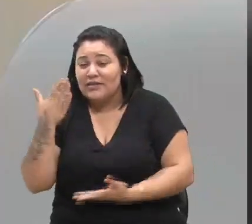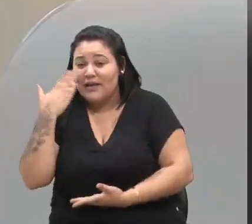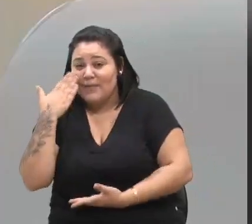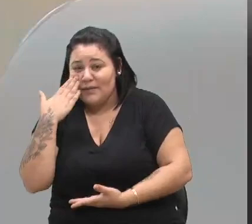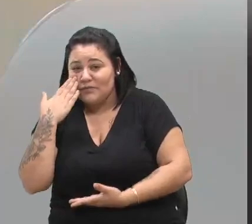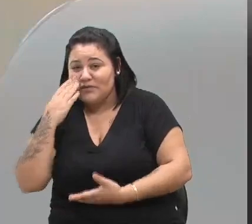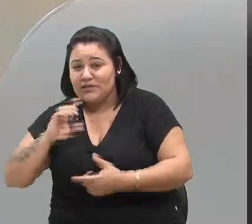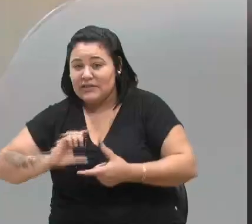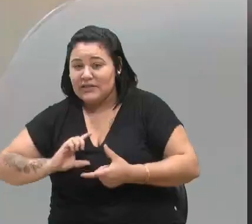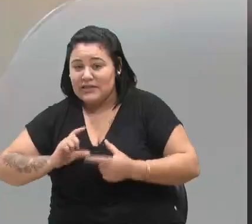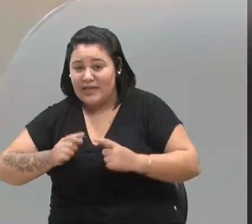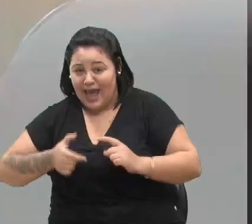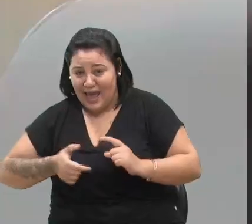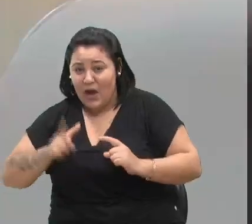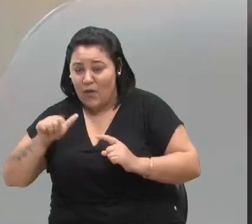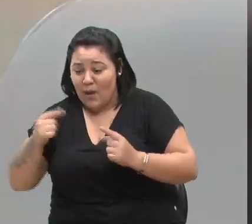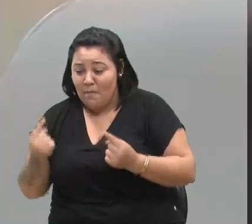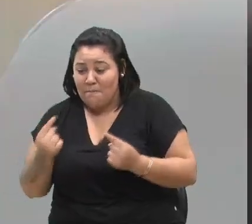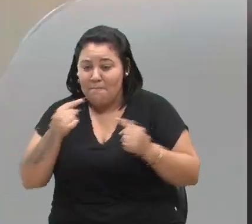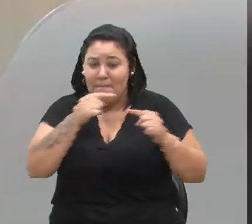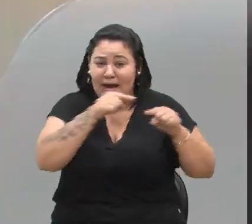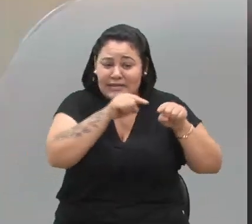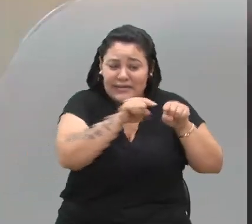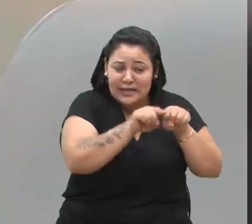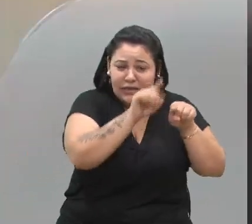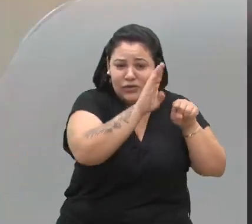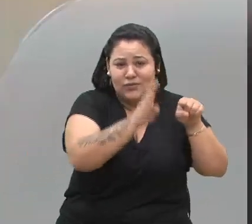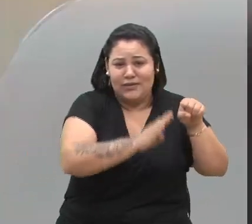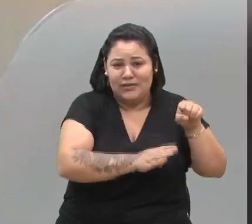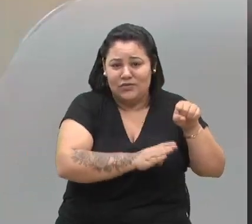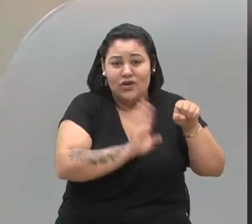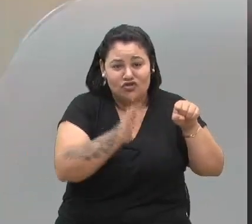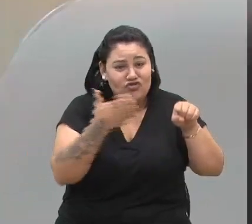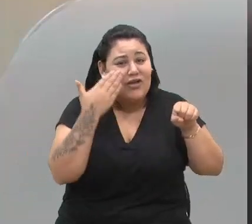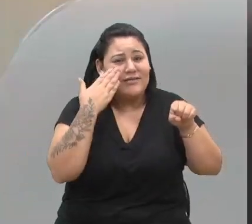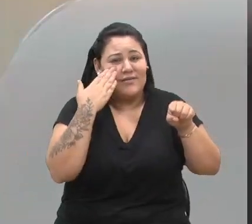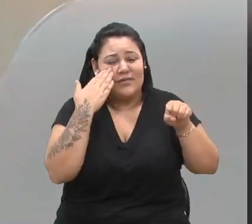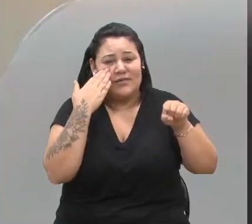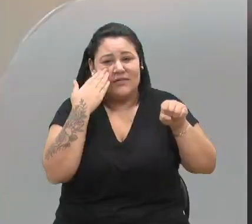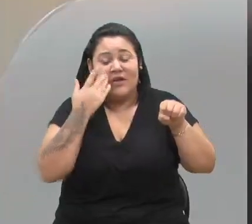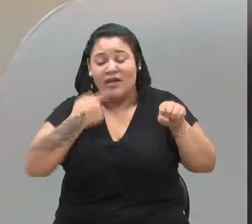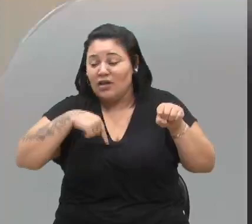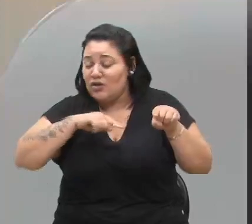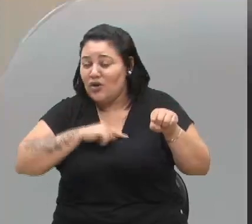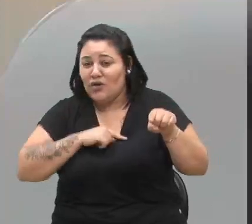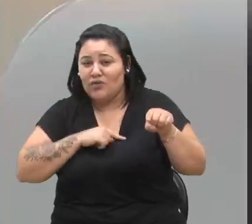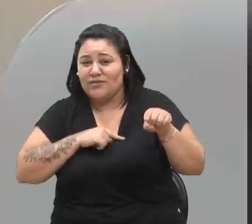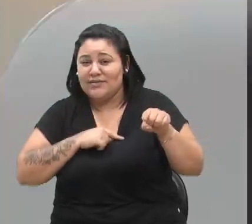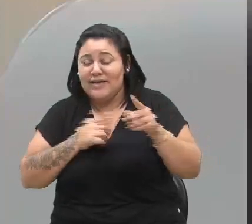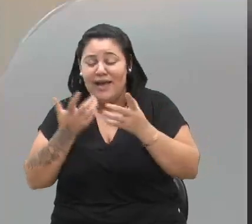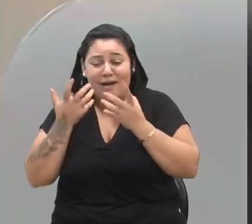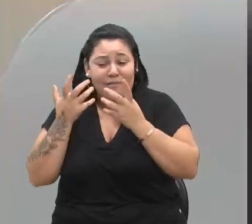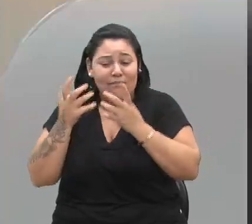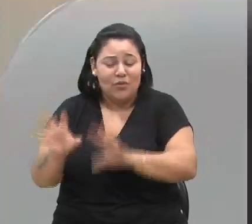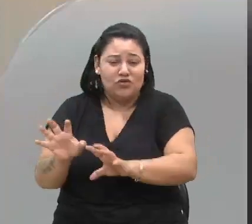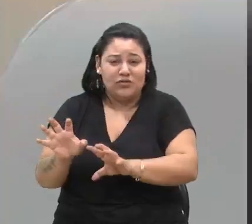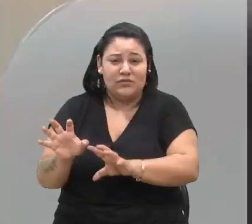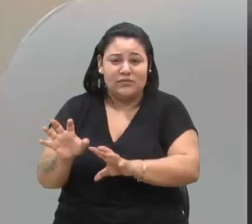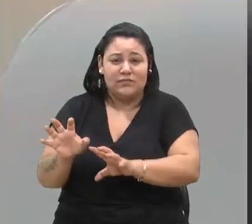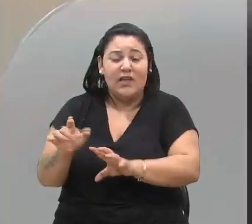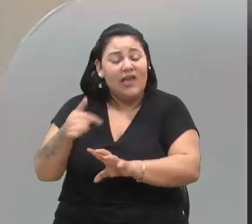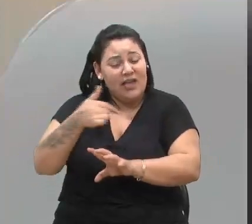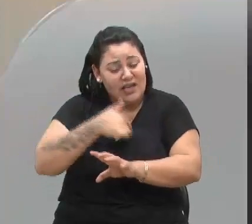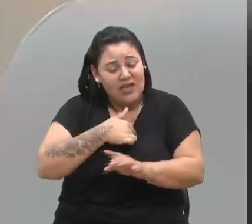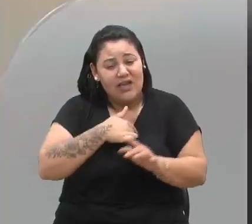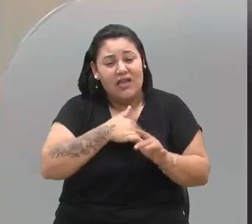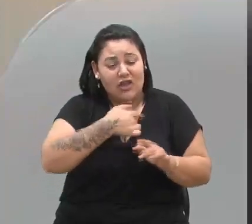grande parceiro da nossa nação brasileira. Também nós não apenas repudiamos, mas nos